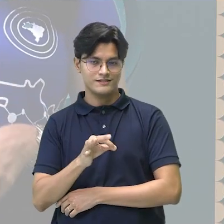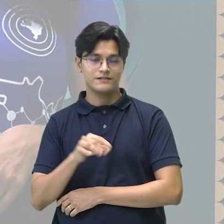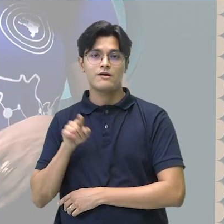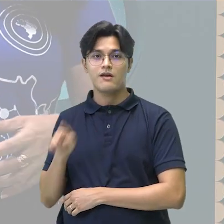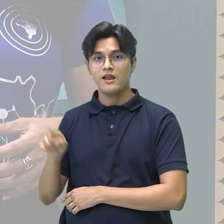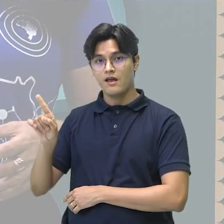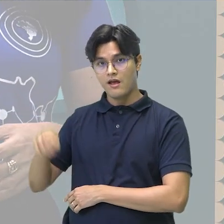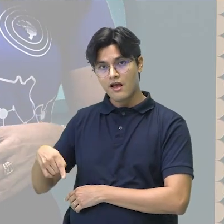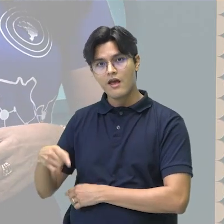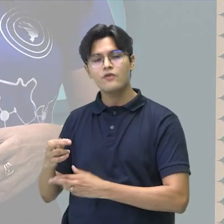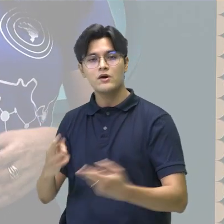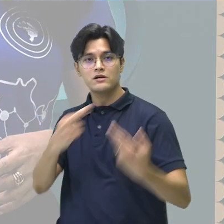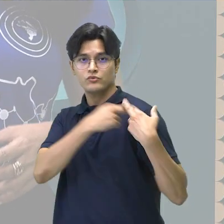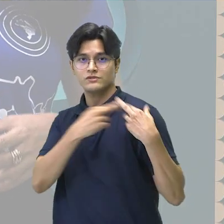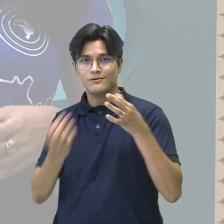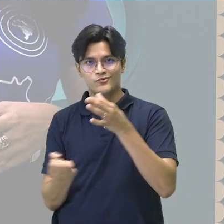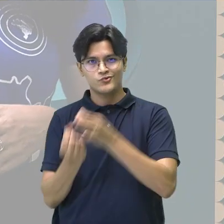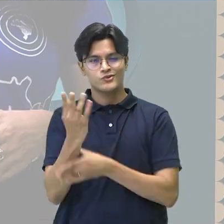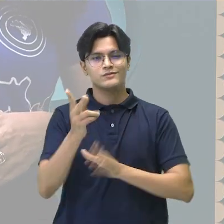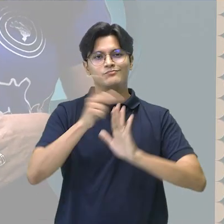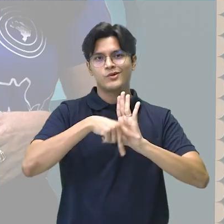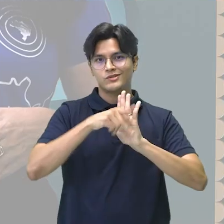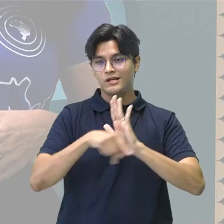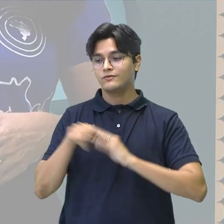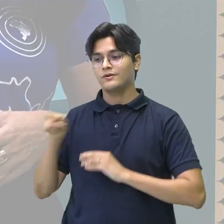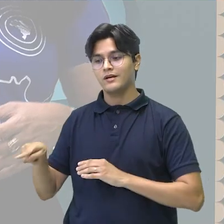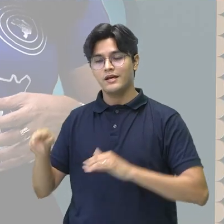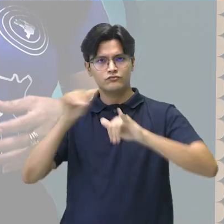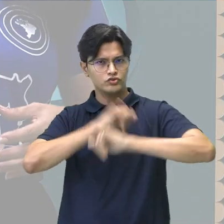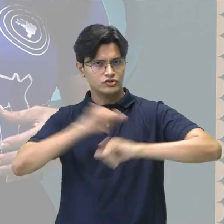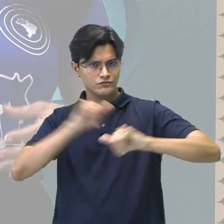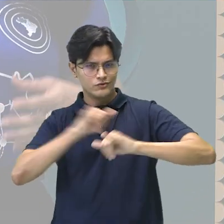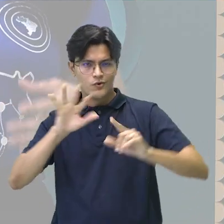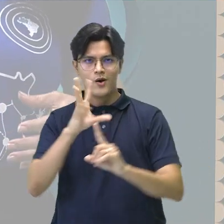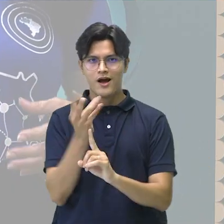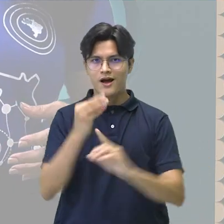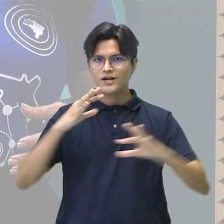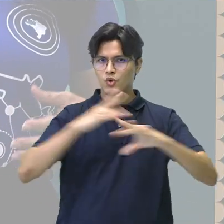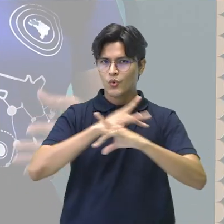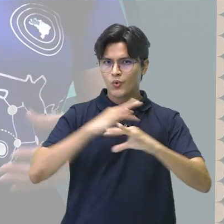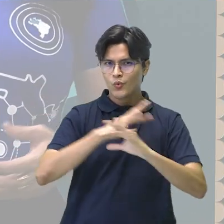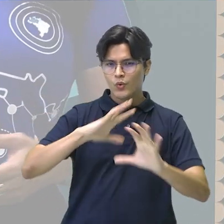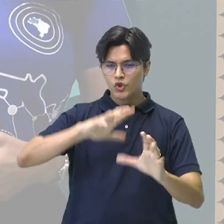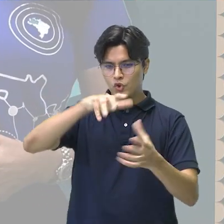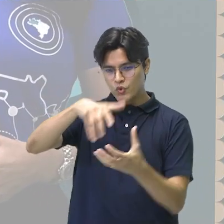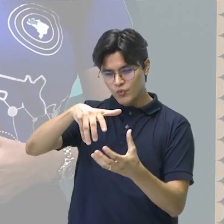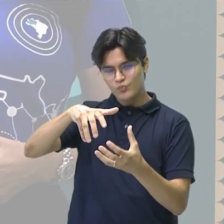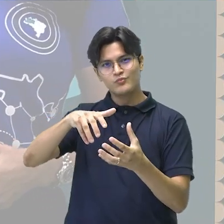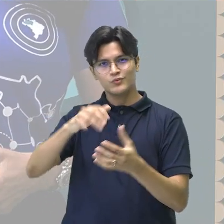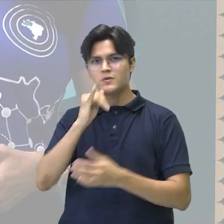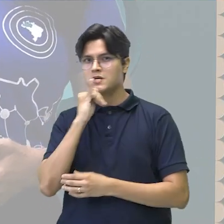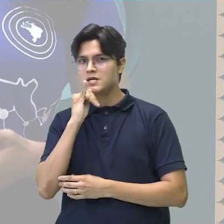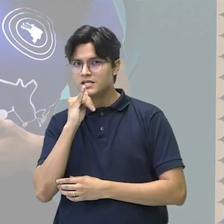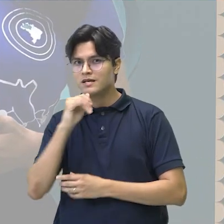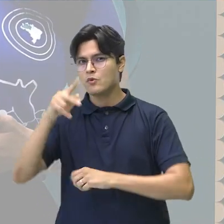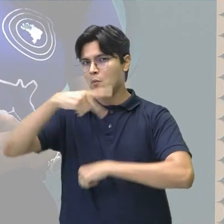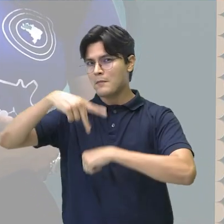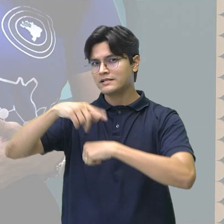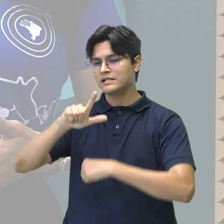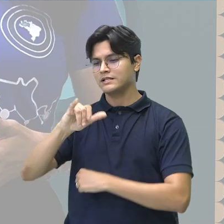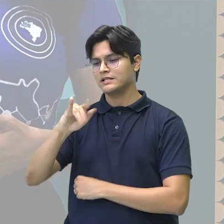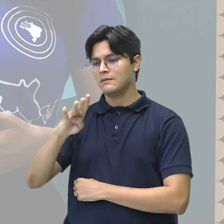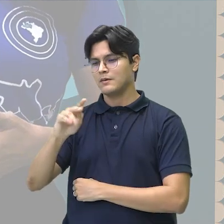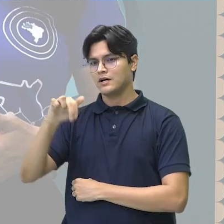projeto Caminho do Grafite. Ele levou a arte de rua a vários lugares do mundo, como Líbano, Emirados